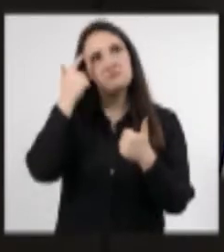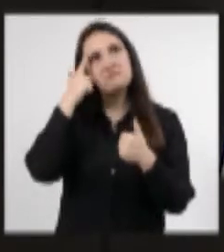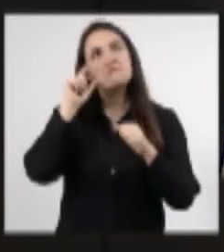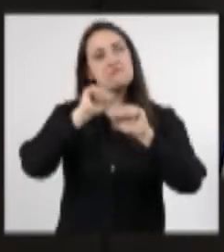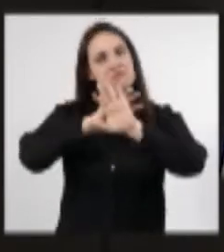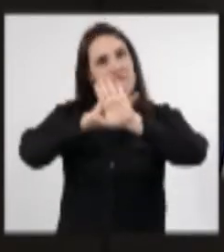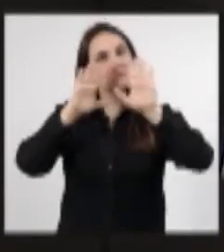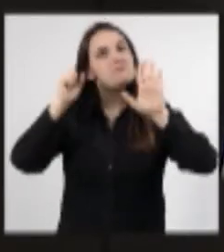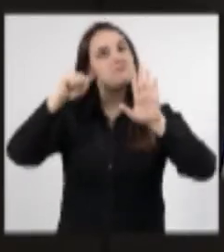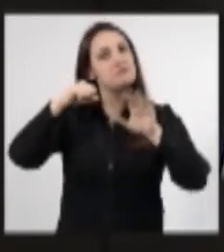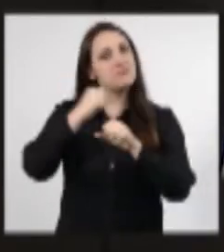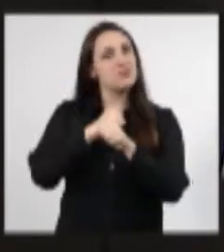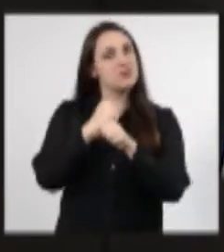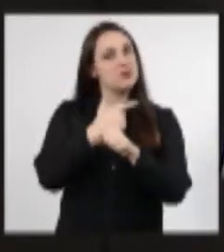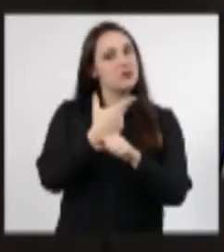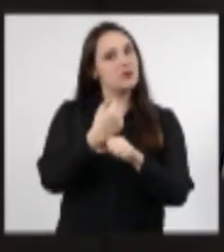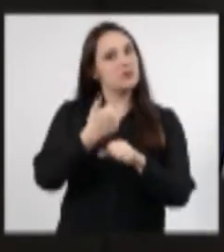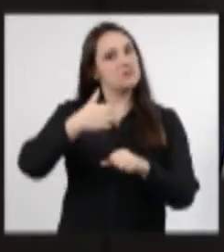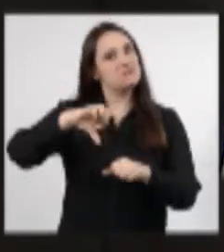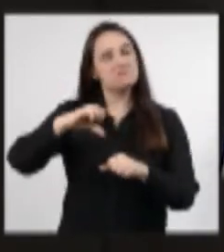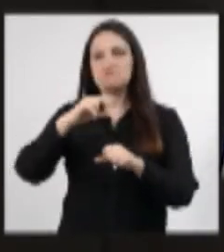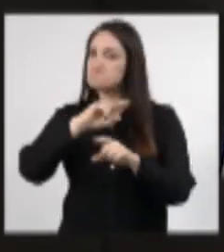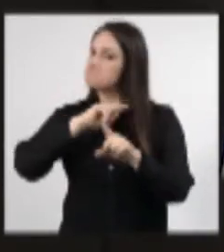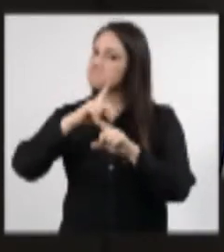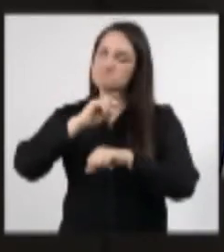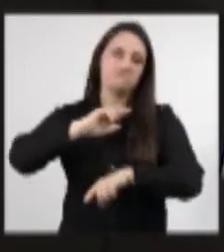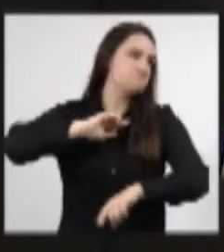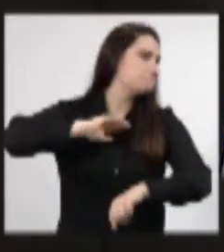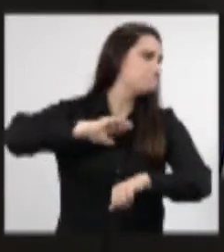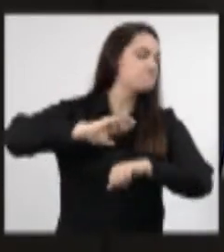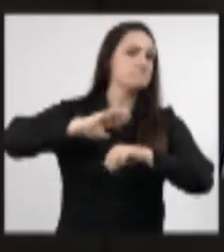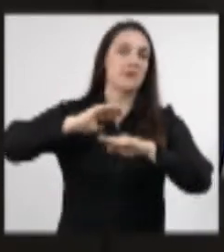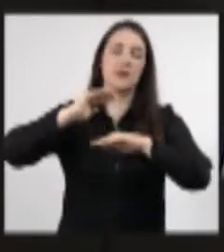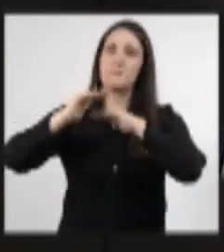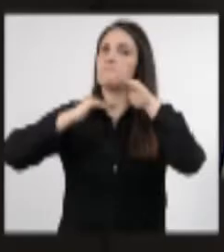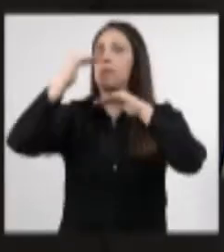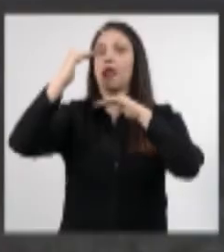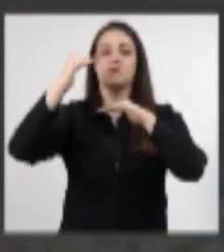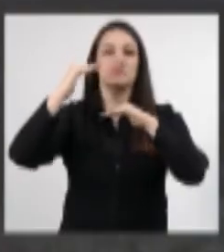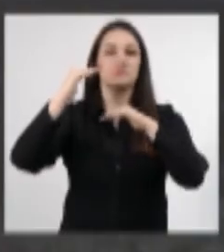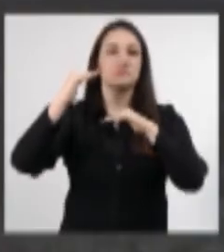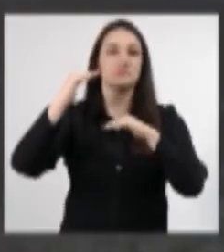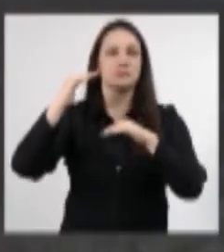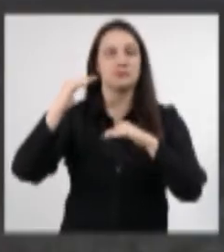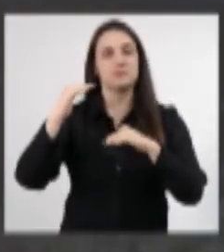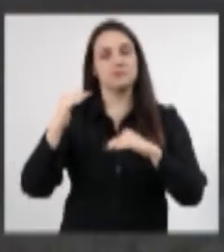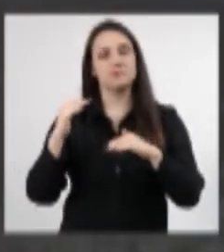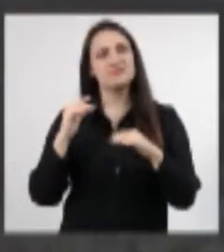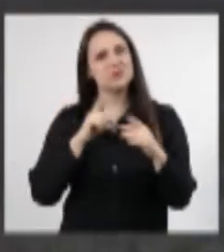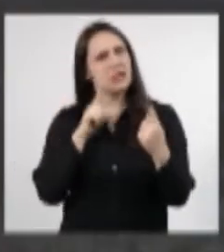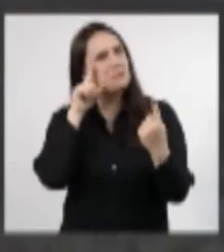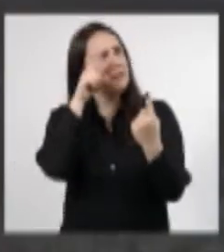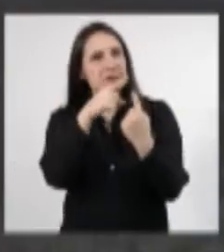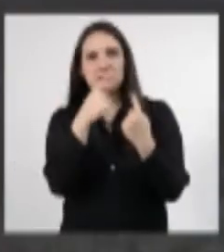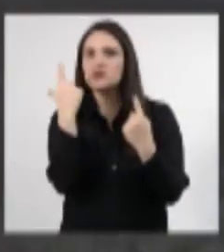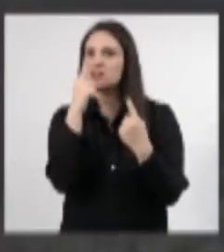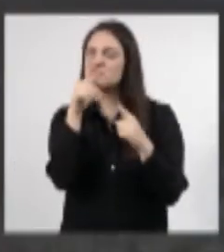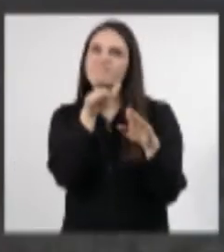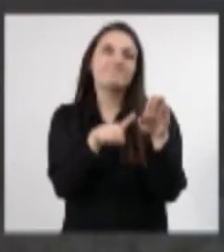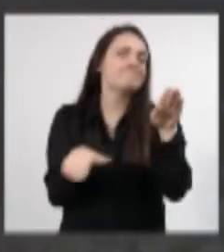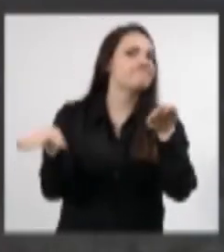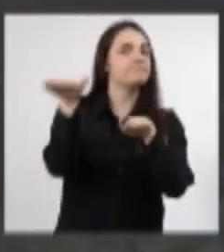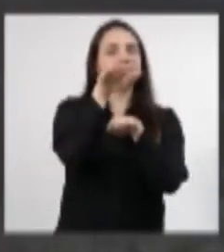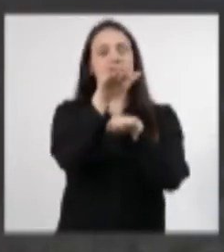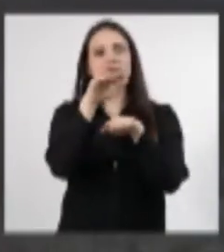clara que foi extremamente acima do satisfatório que nós tínhamos como meta. Então, como o senhor acabou de falar, as metas do ano passado